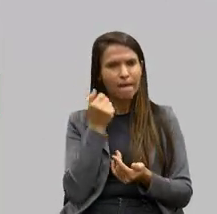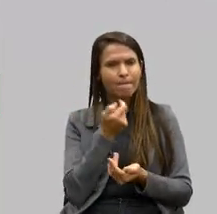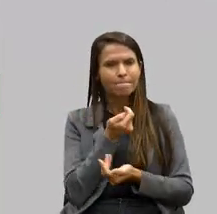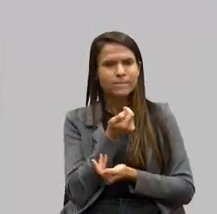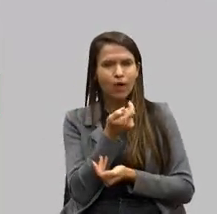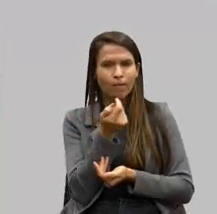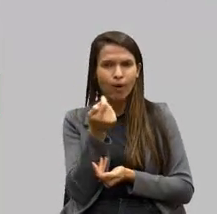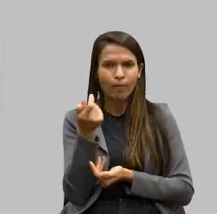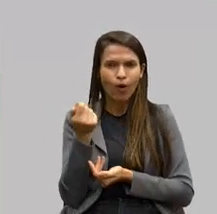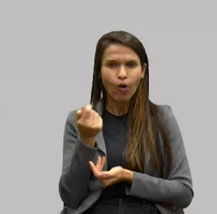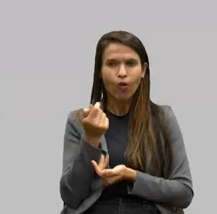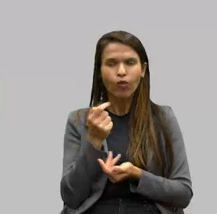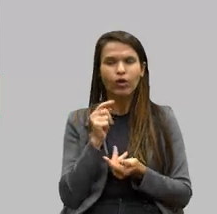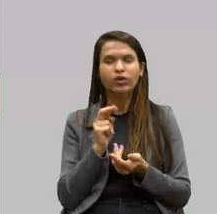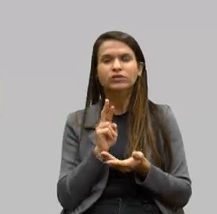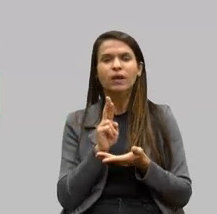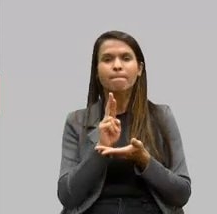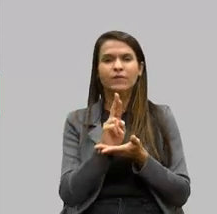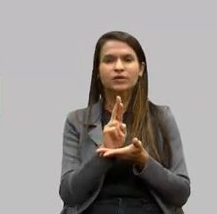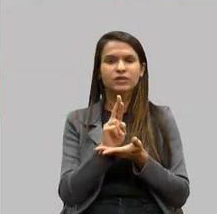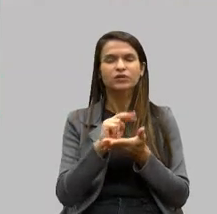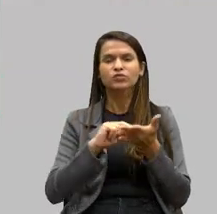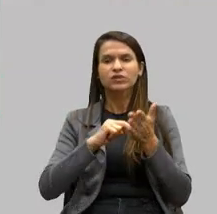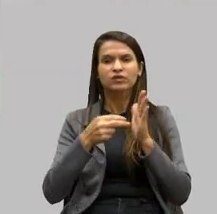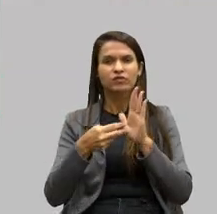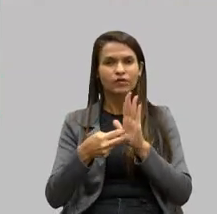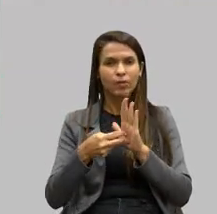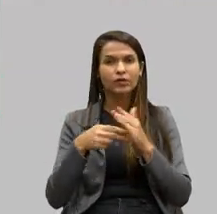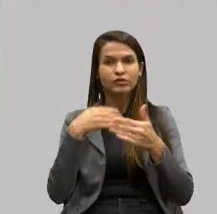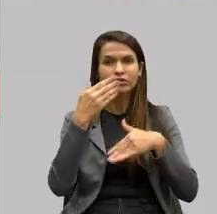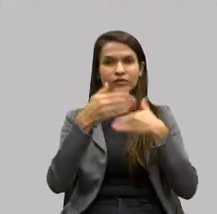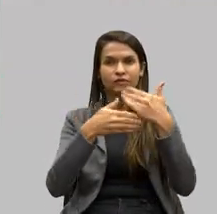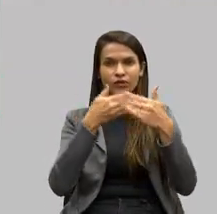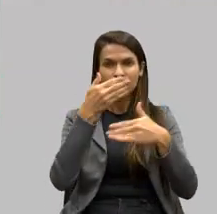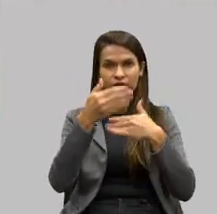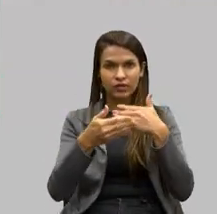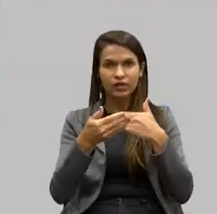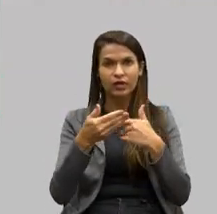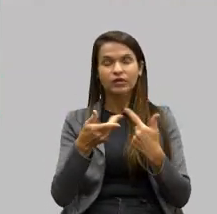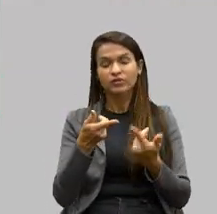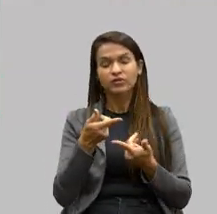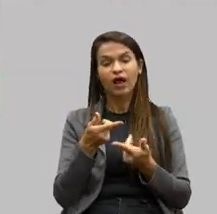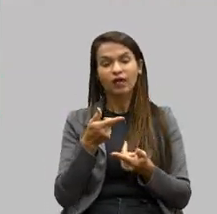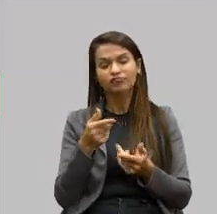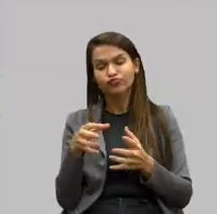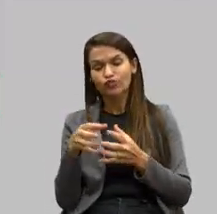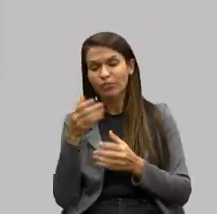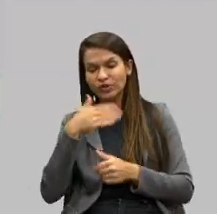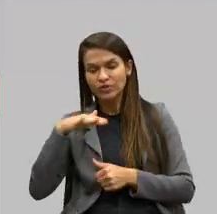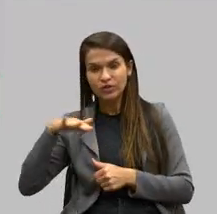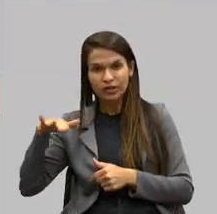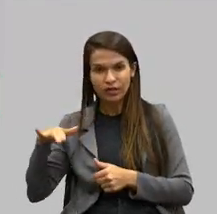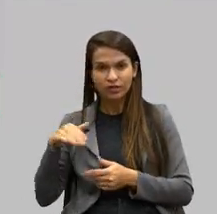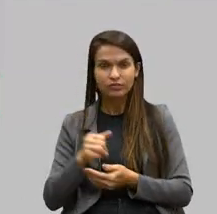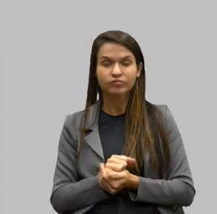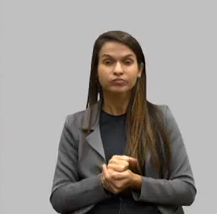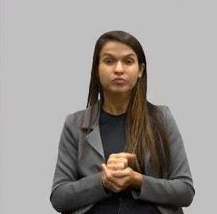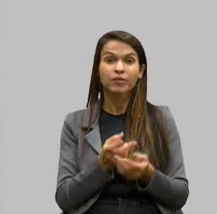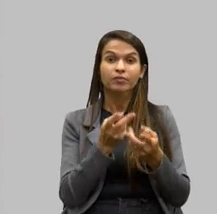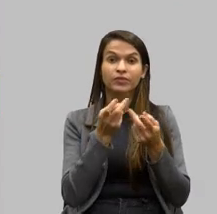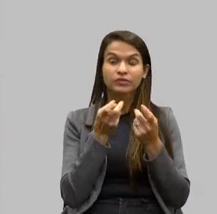sobre o que isso representa para o desenvolvimento das infâncias. O que a gente tem visto, inclusive,